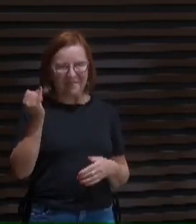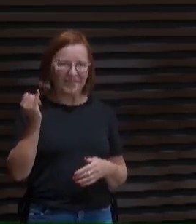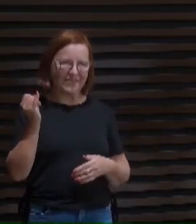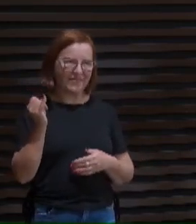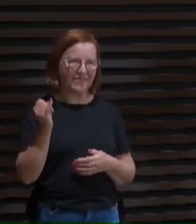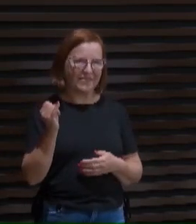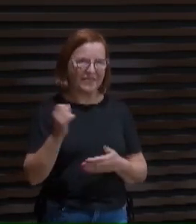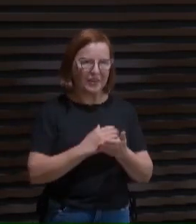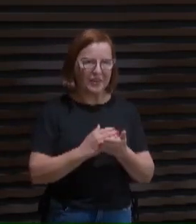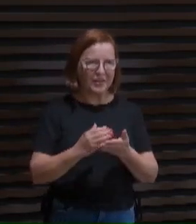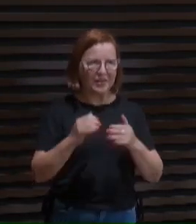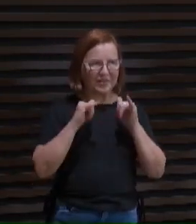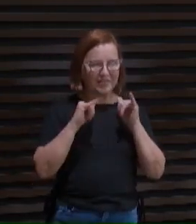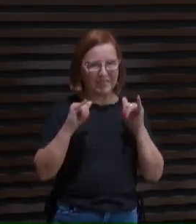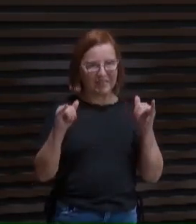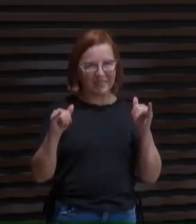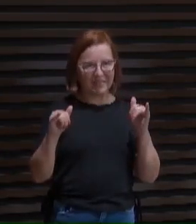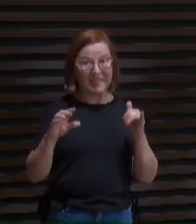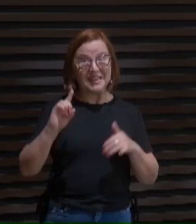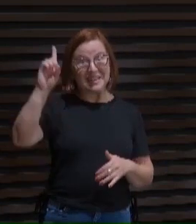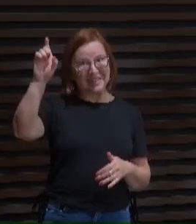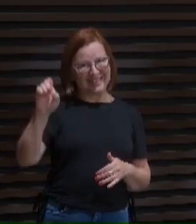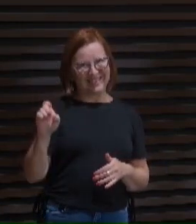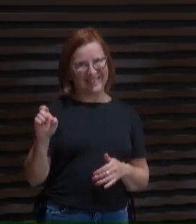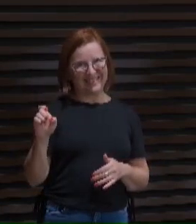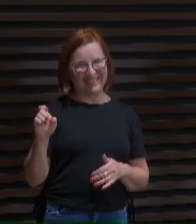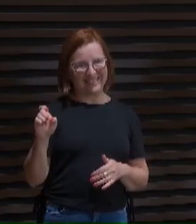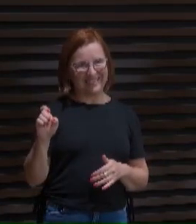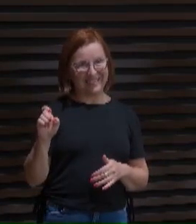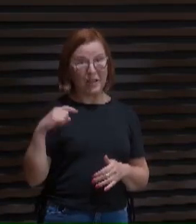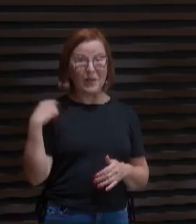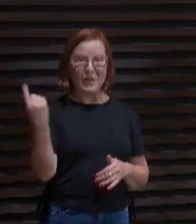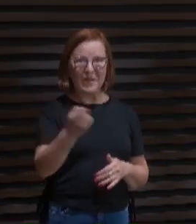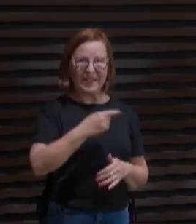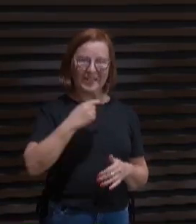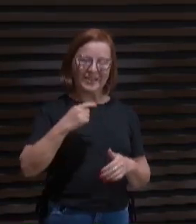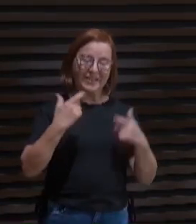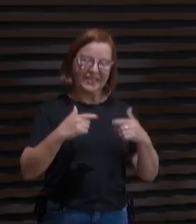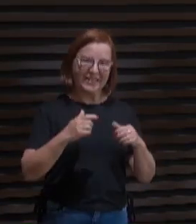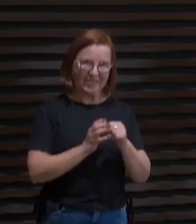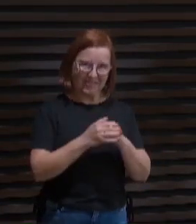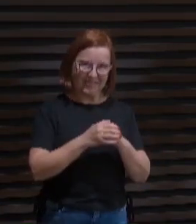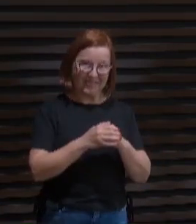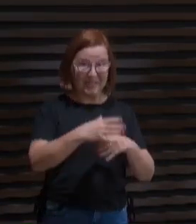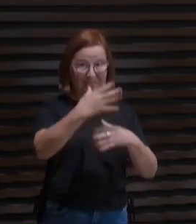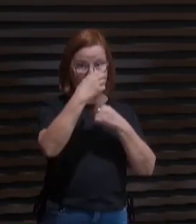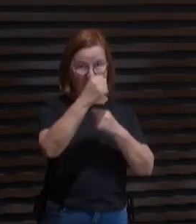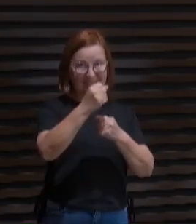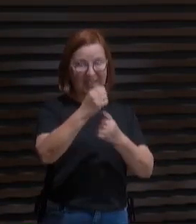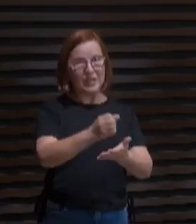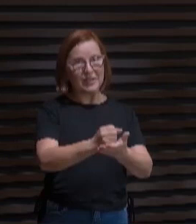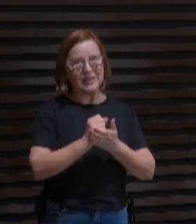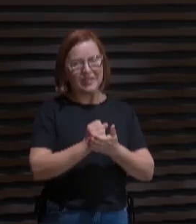Ele começa dizendo assim: Deus é o nosso refúgio e fortaleza,